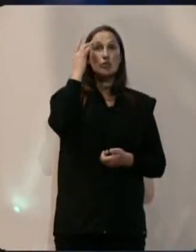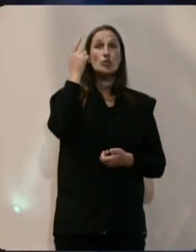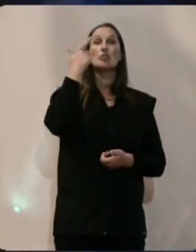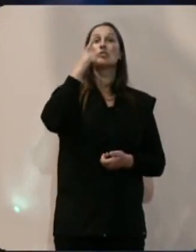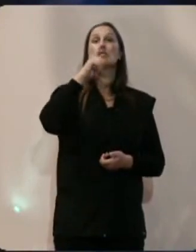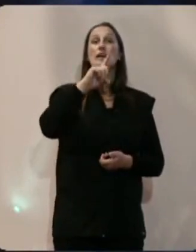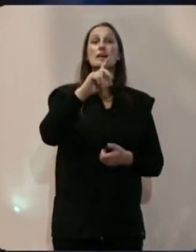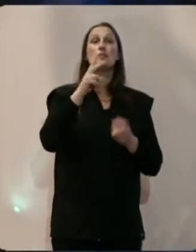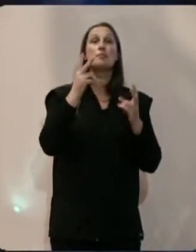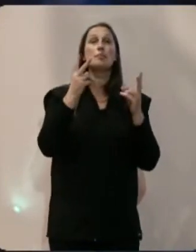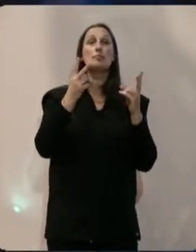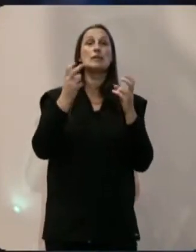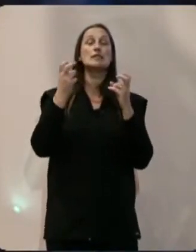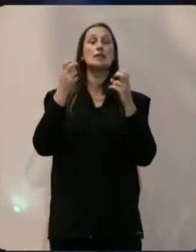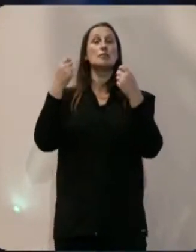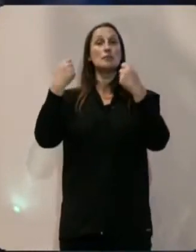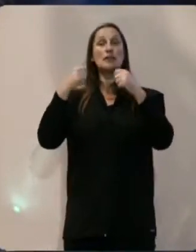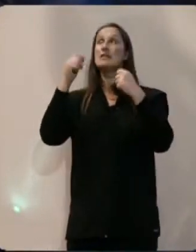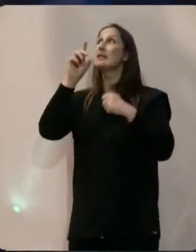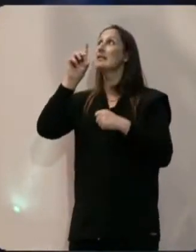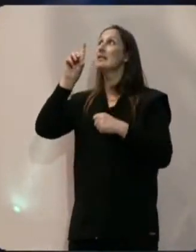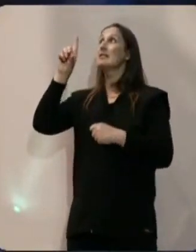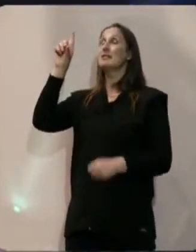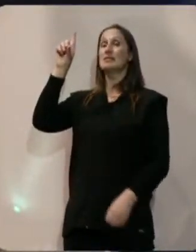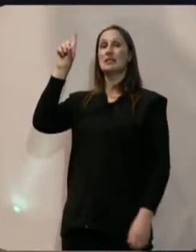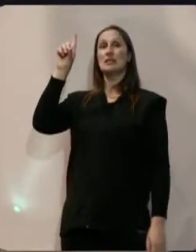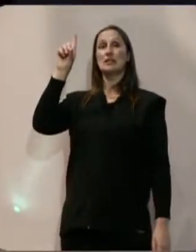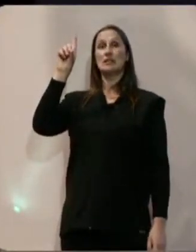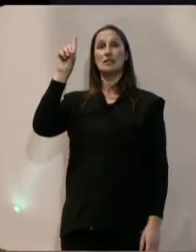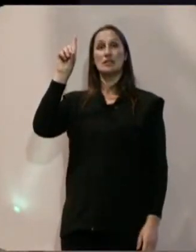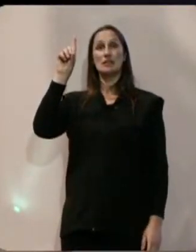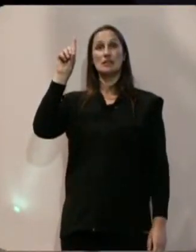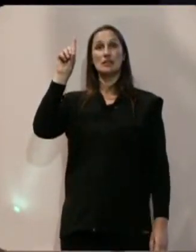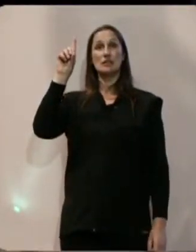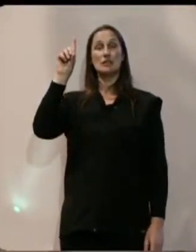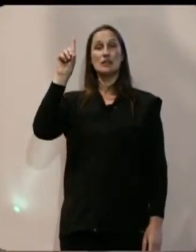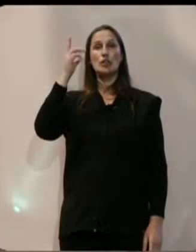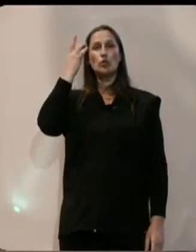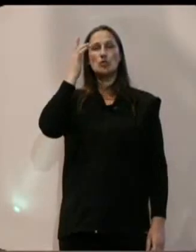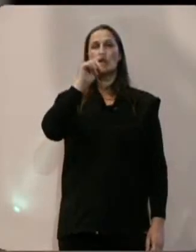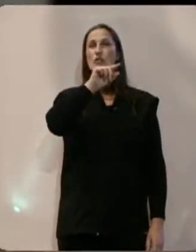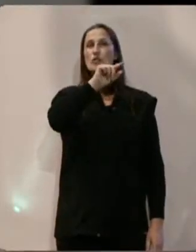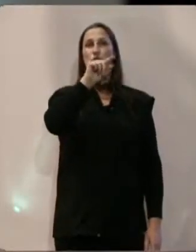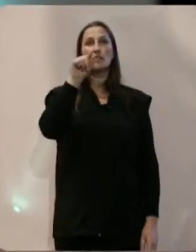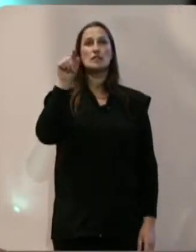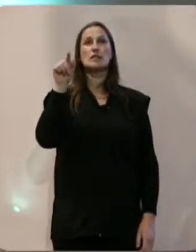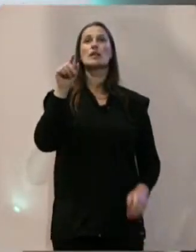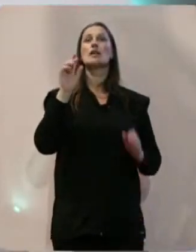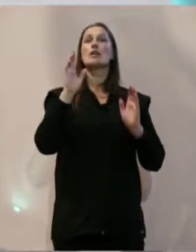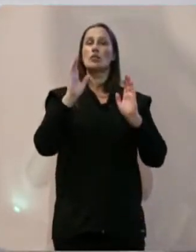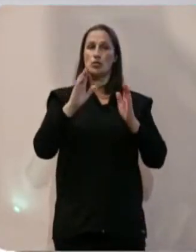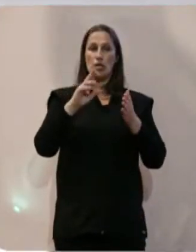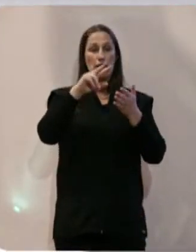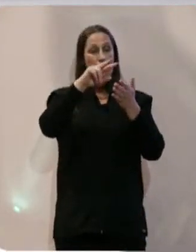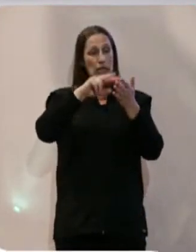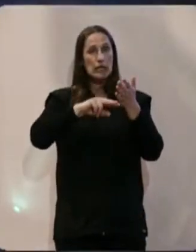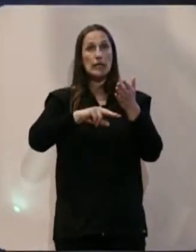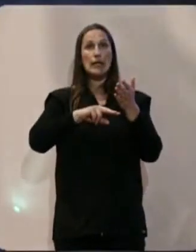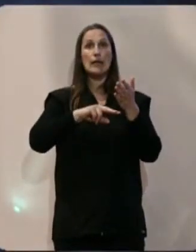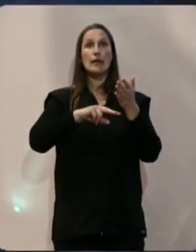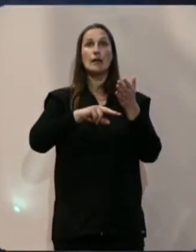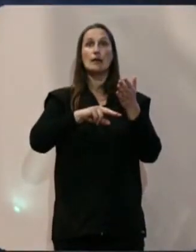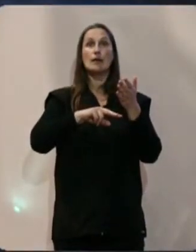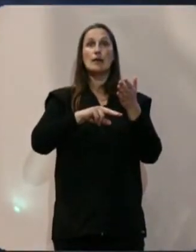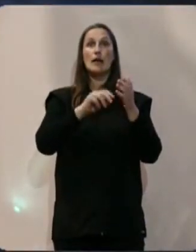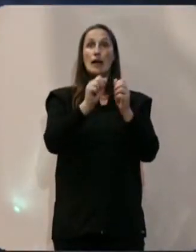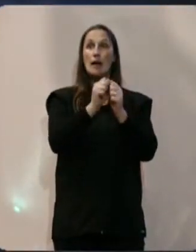Jesus. Eu não sei você, mas no meio dessa pandemia, eu já li o Apocalipse,